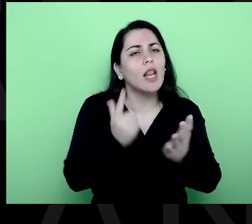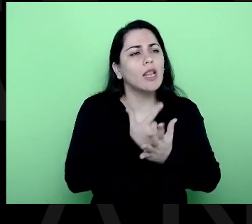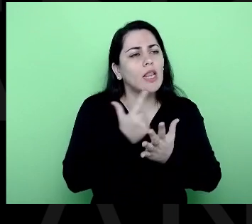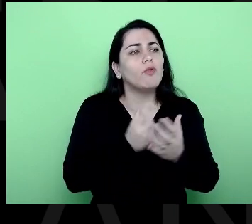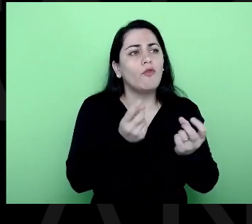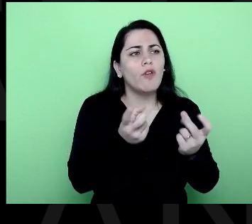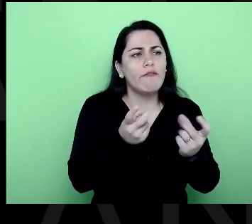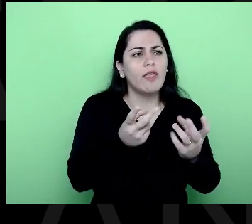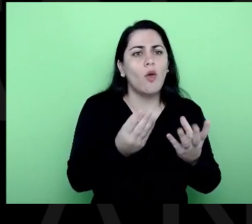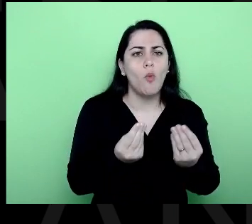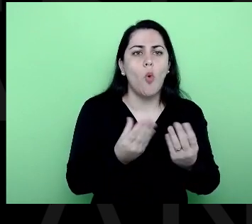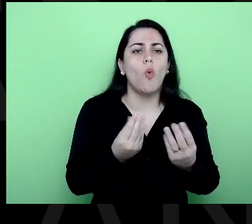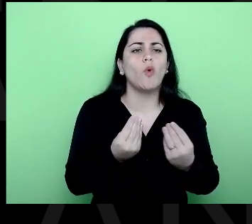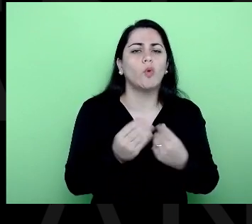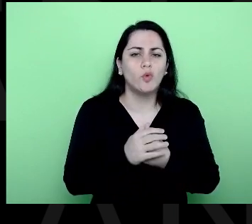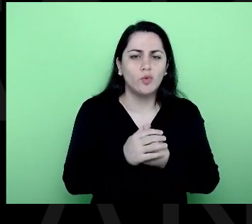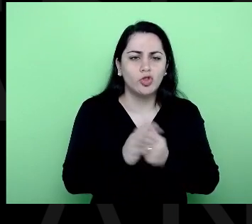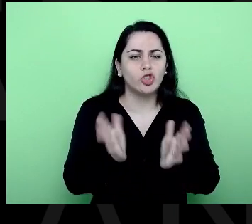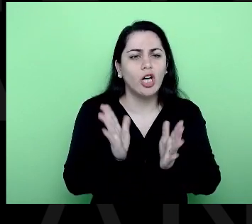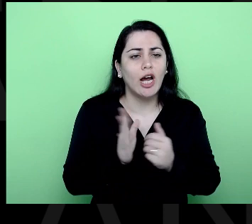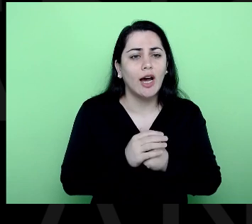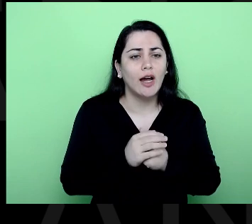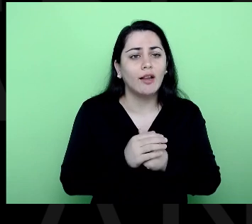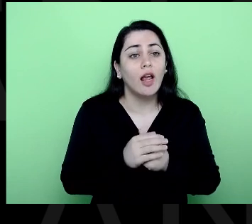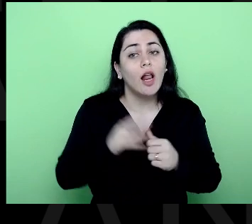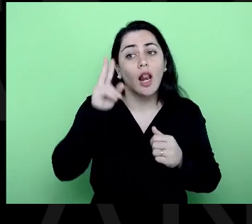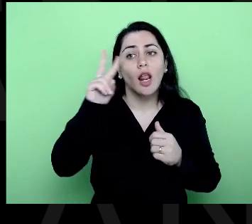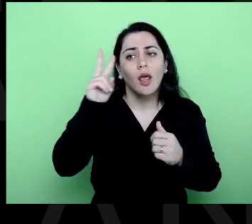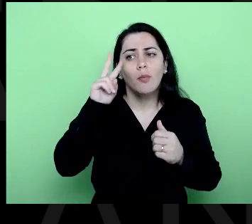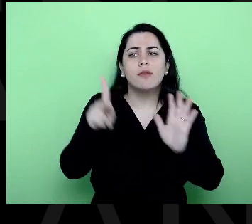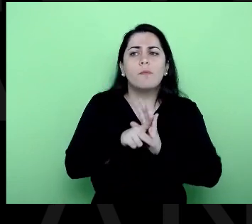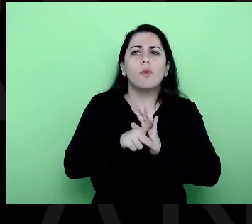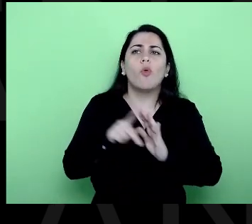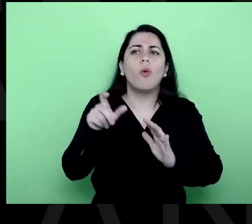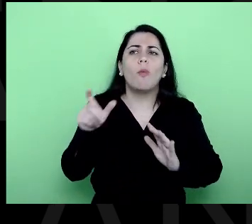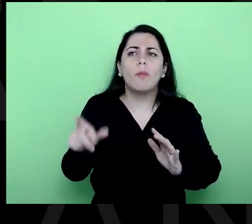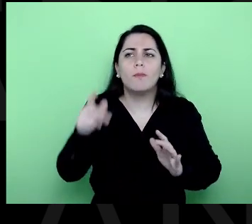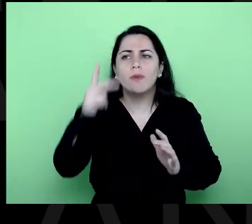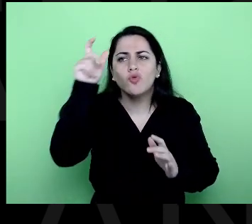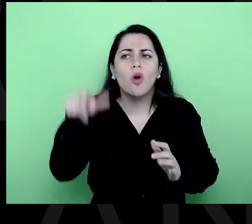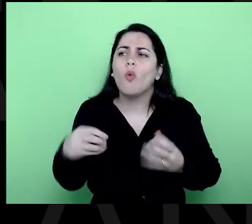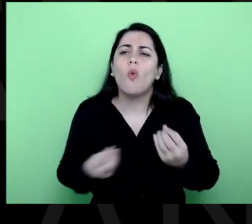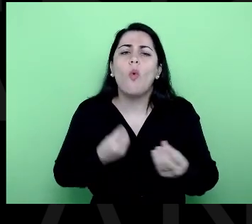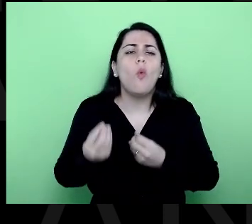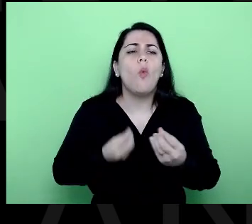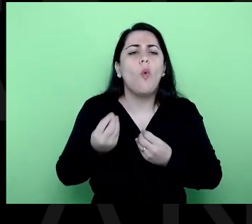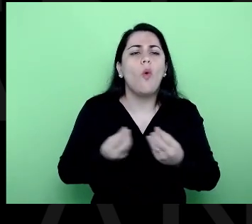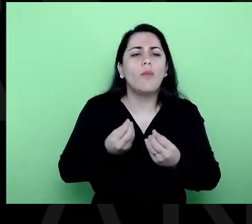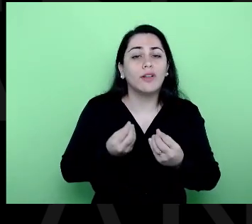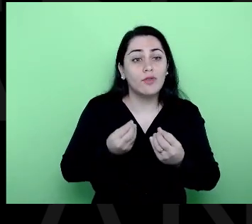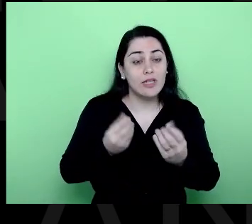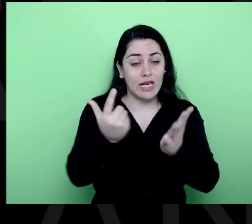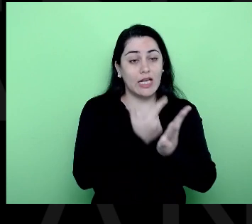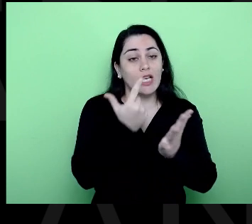pra caramba, são as próprias memórias dele, como é que podemos questionar isso? Você já abre o